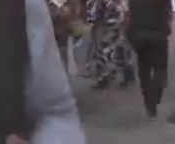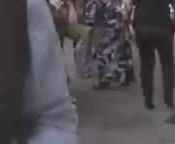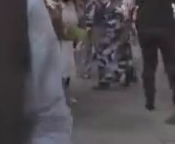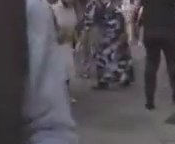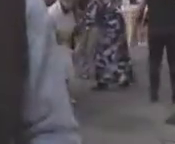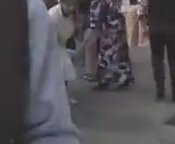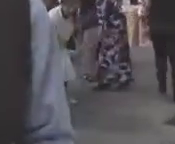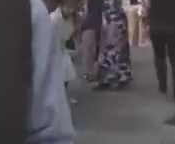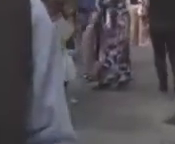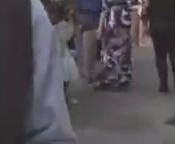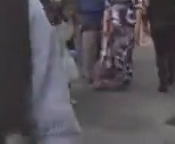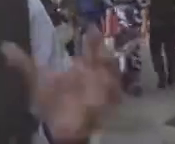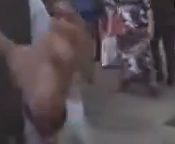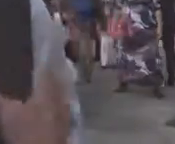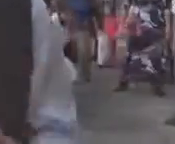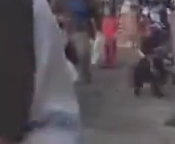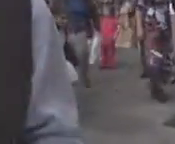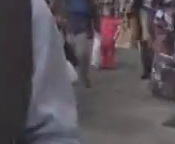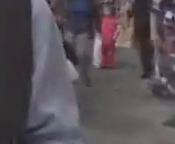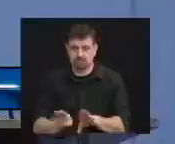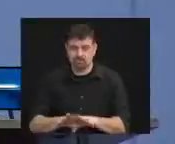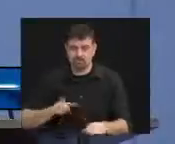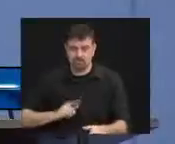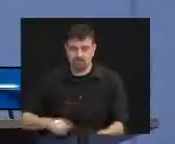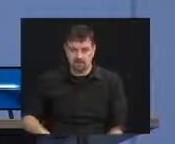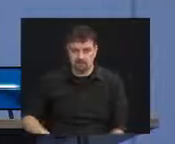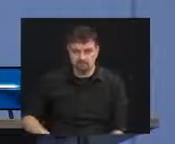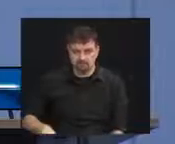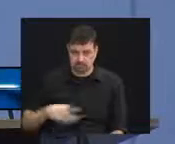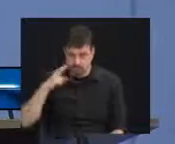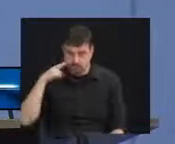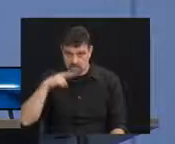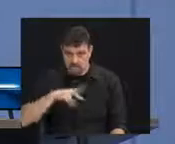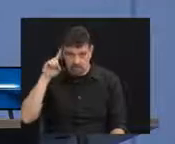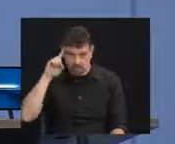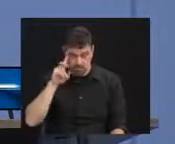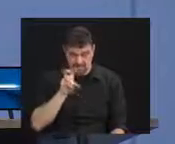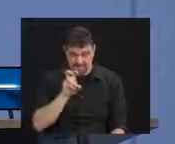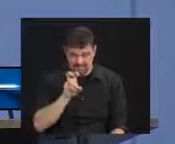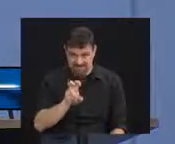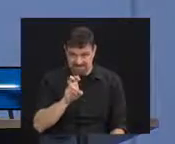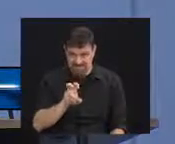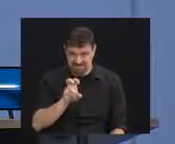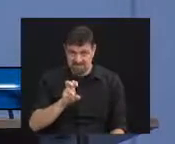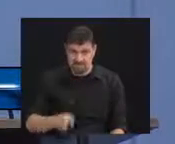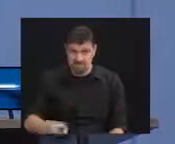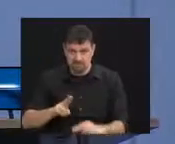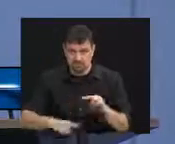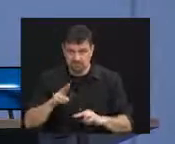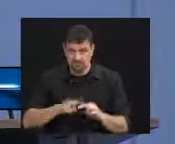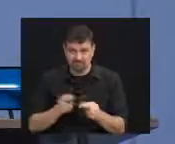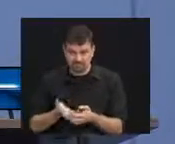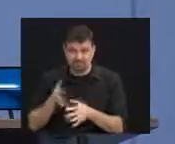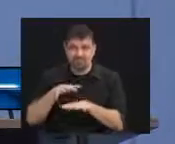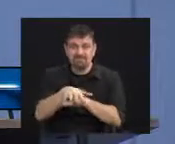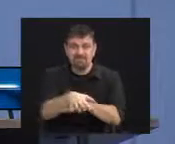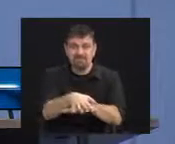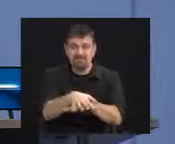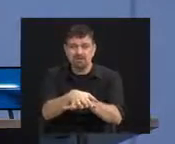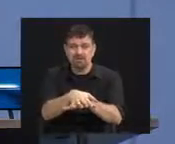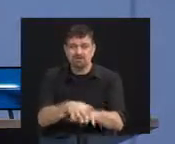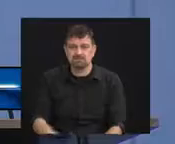elas tenham uma qualidade de vida excepcional. Na 37ª sessão, o vereador apresentou um requerimento de aplauso